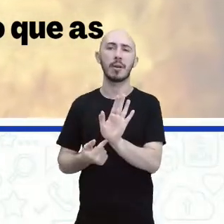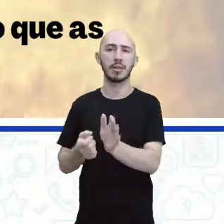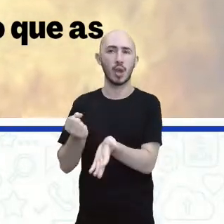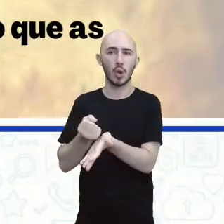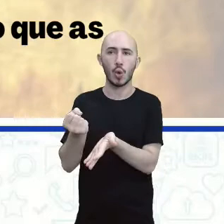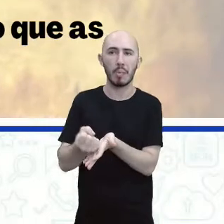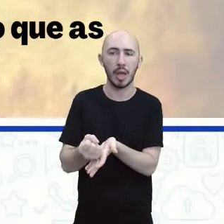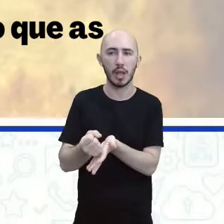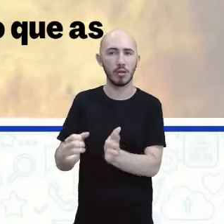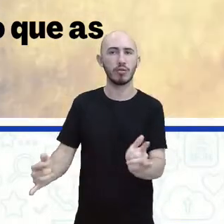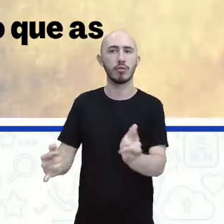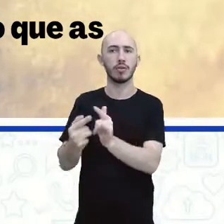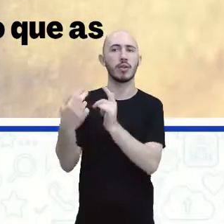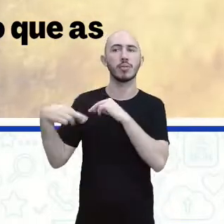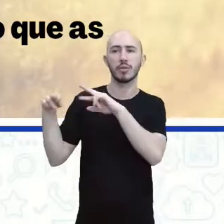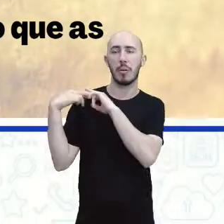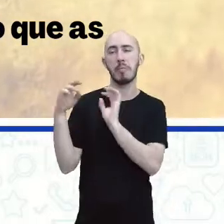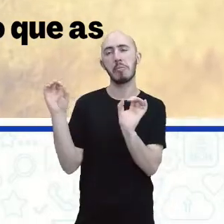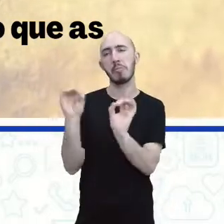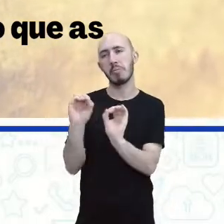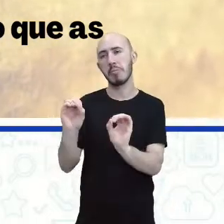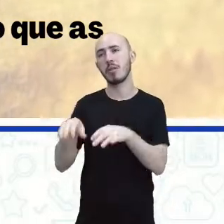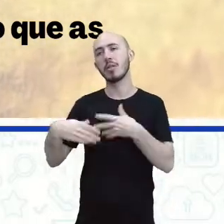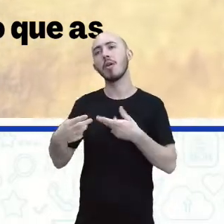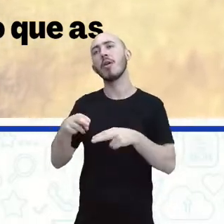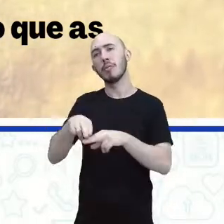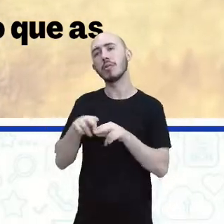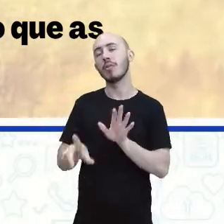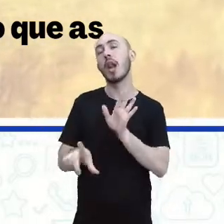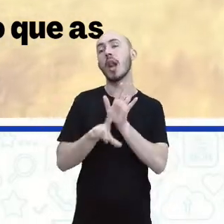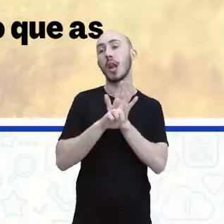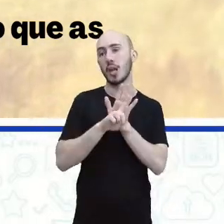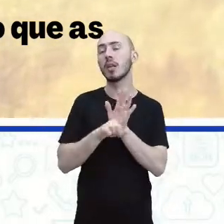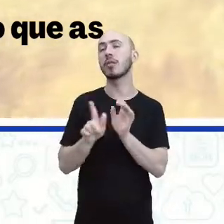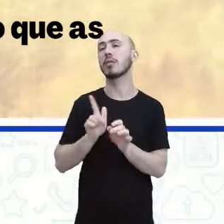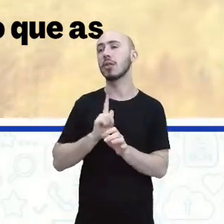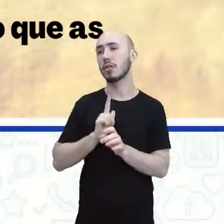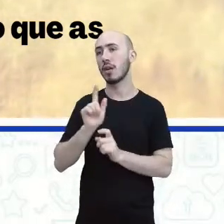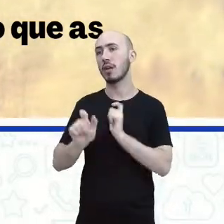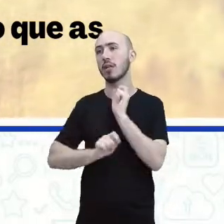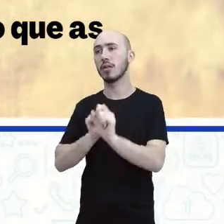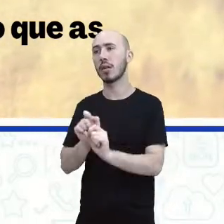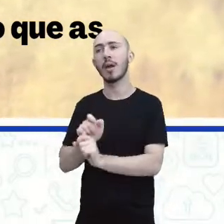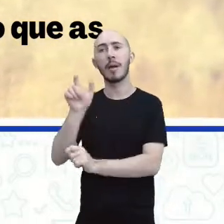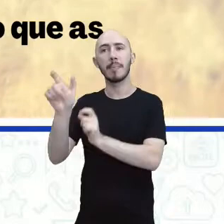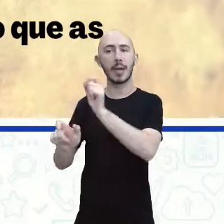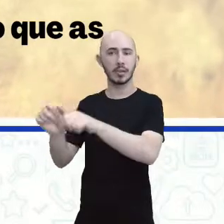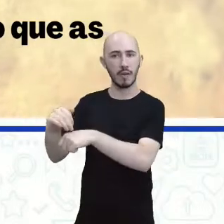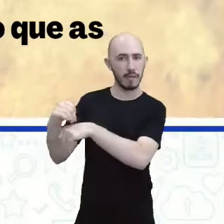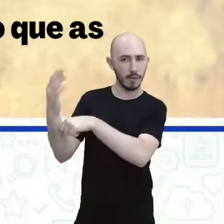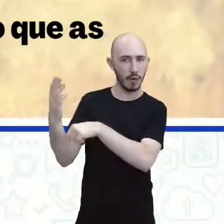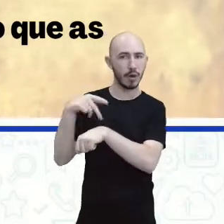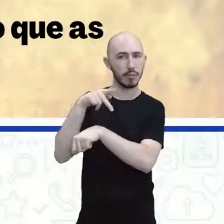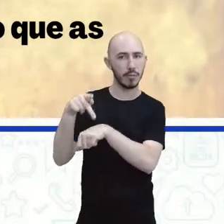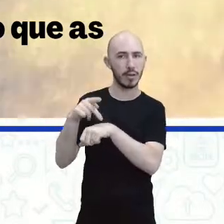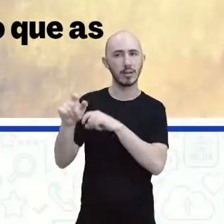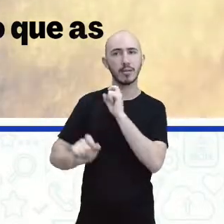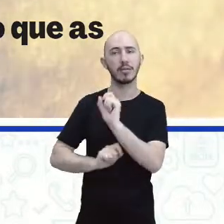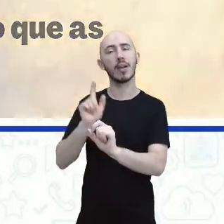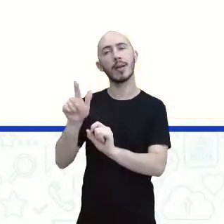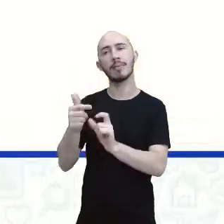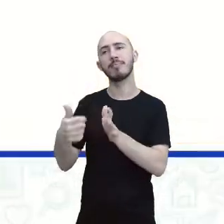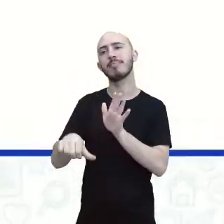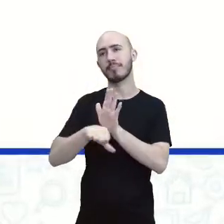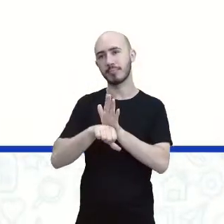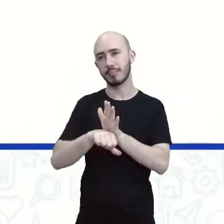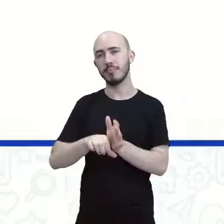estatal responsável pela migração. Por isso, as leis de imigração são violadas e os estrangeiros que cometem são considerados ilegais.